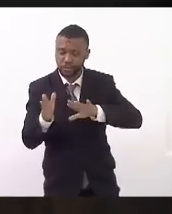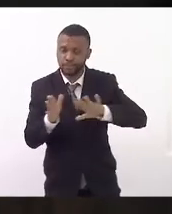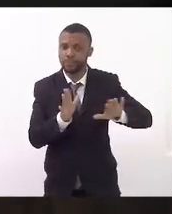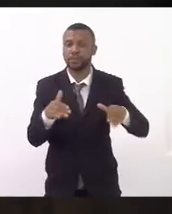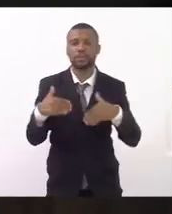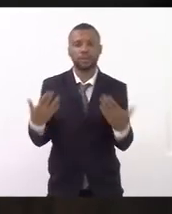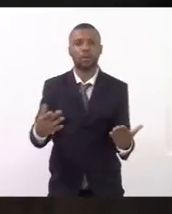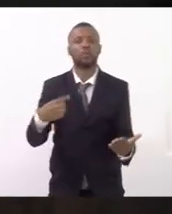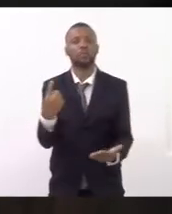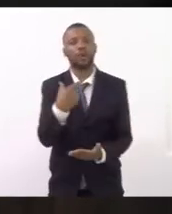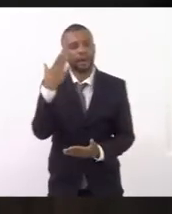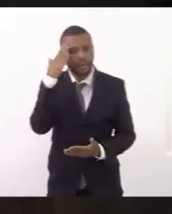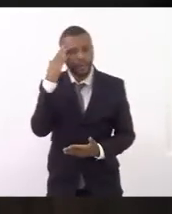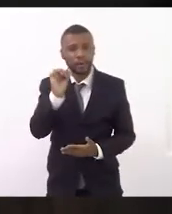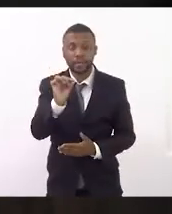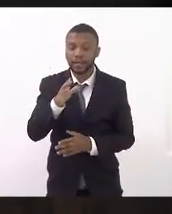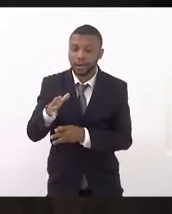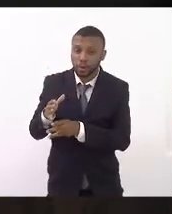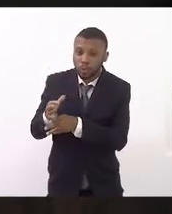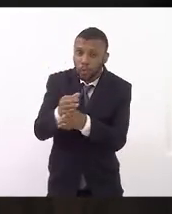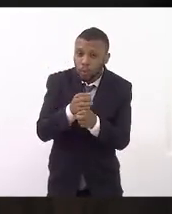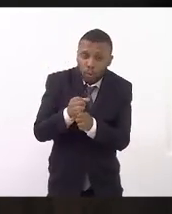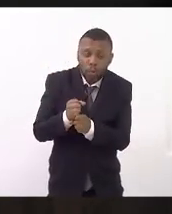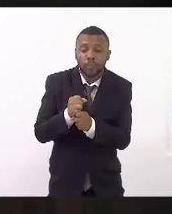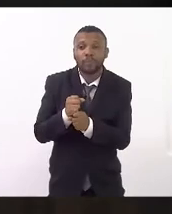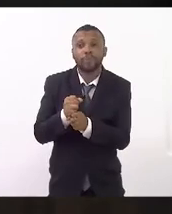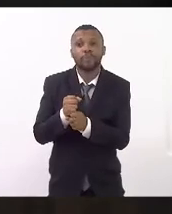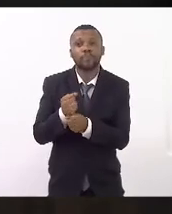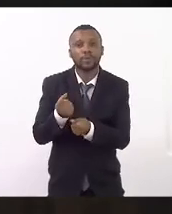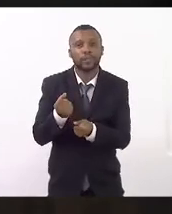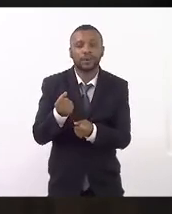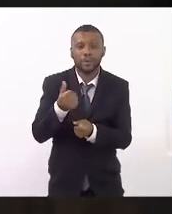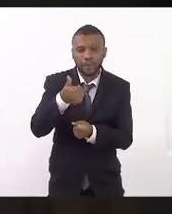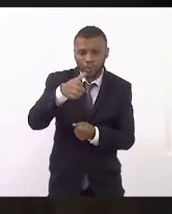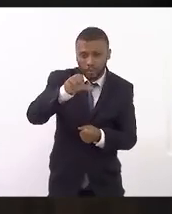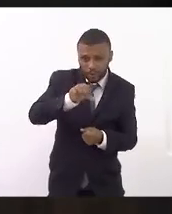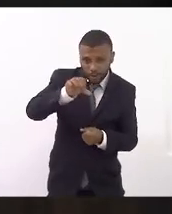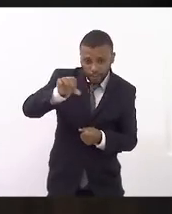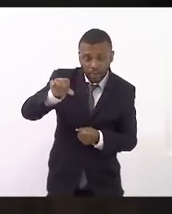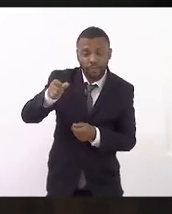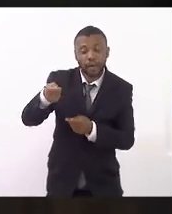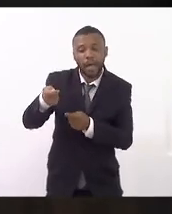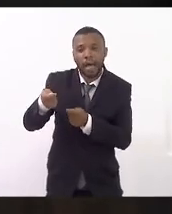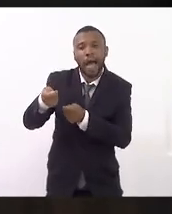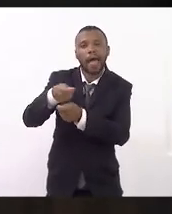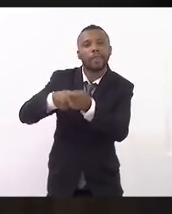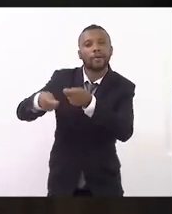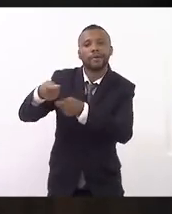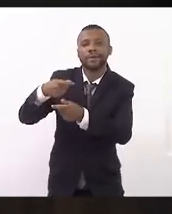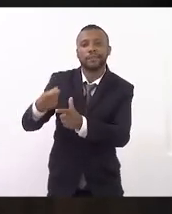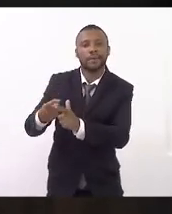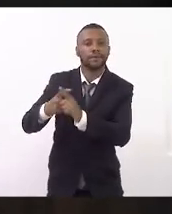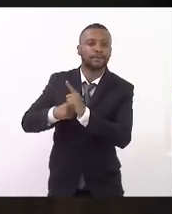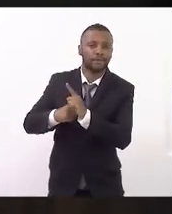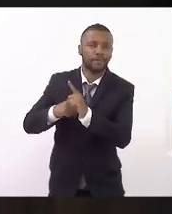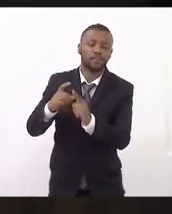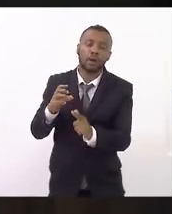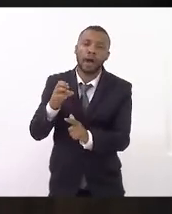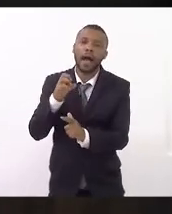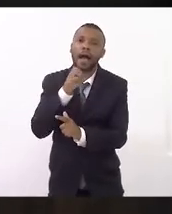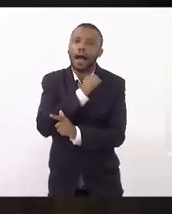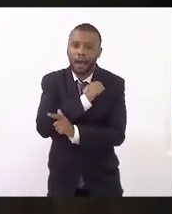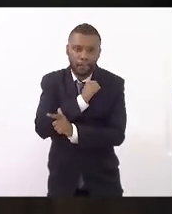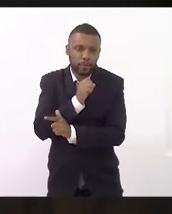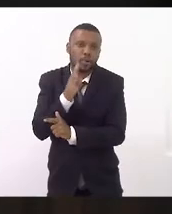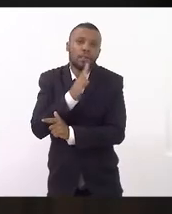nós sabemos que em 99, por conta da renegociação da dívida, foi muito rápido essa